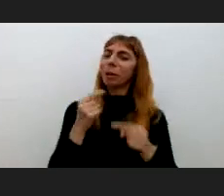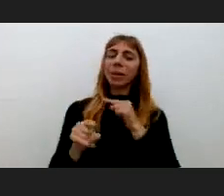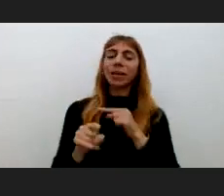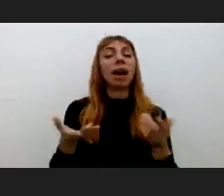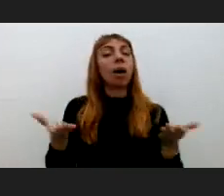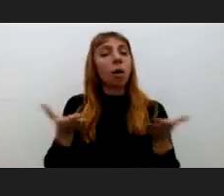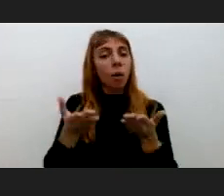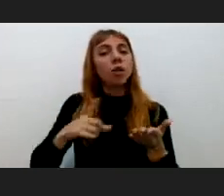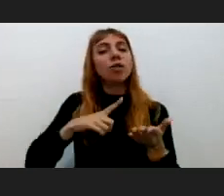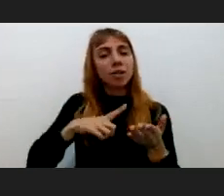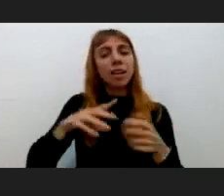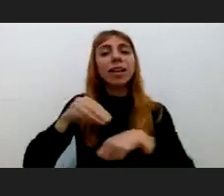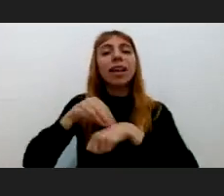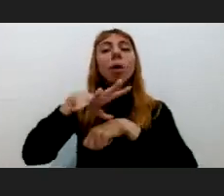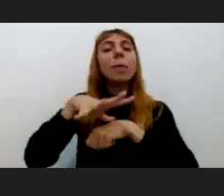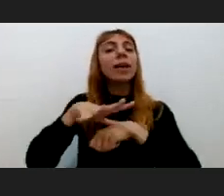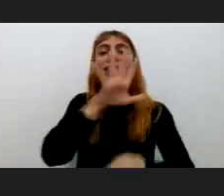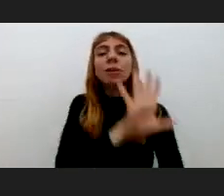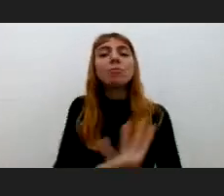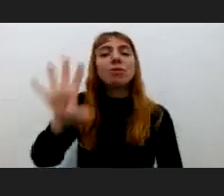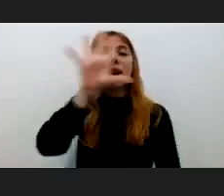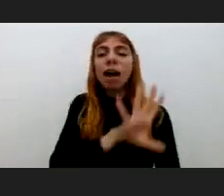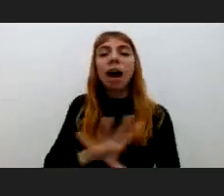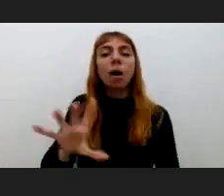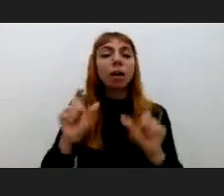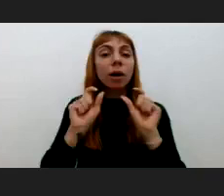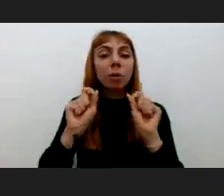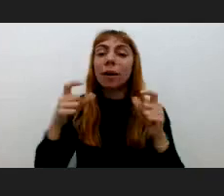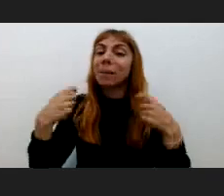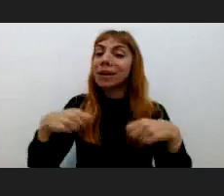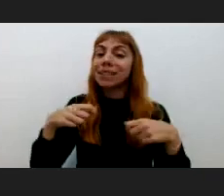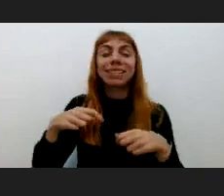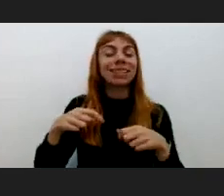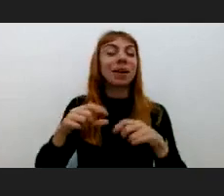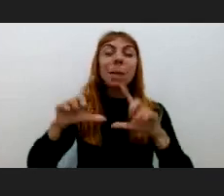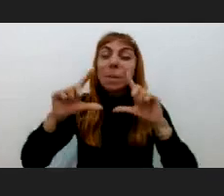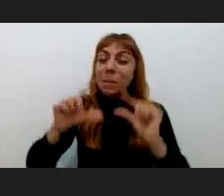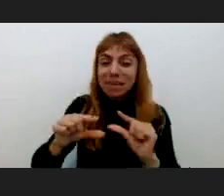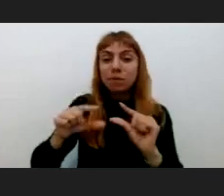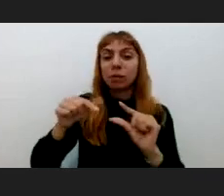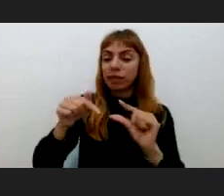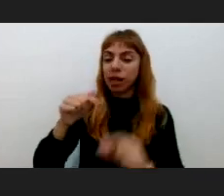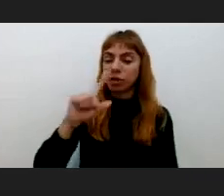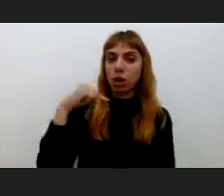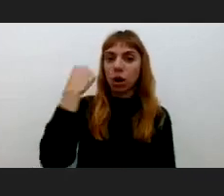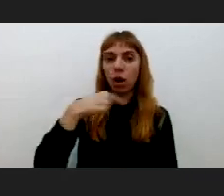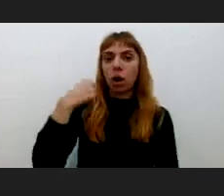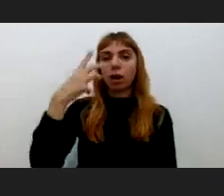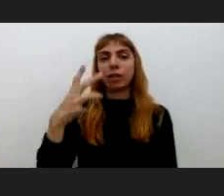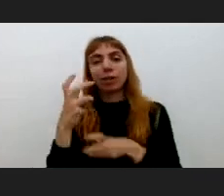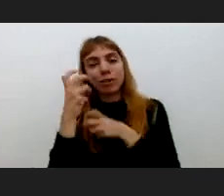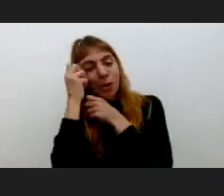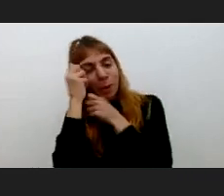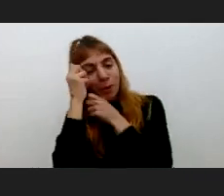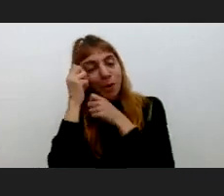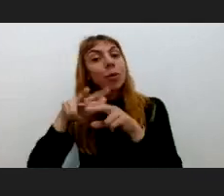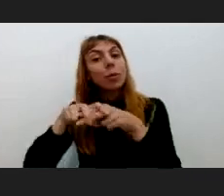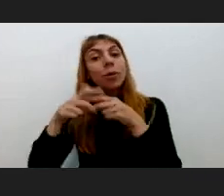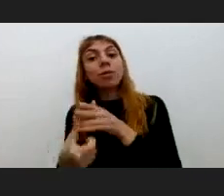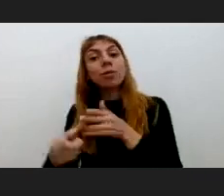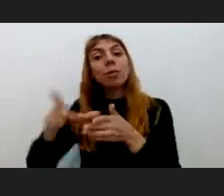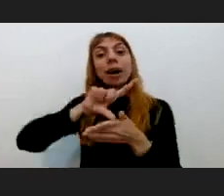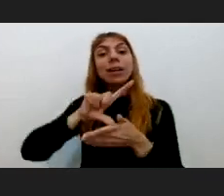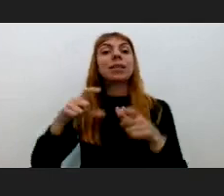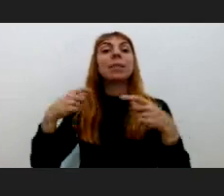né? Toda noite. A gente recomenda que a pessoa faça uma higiene do sono, né?